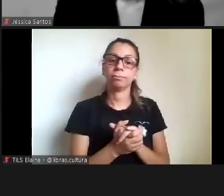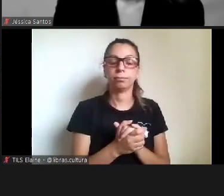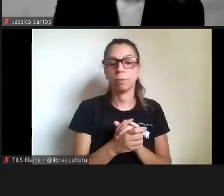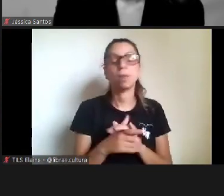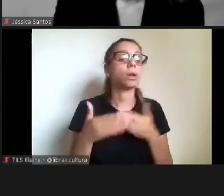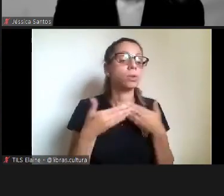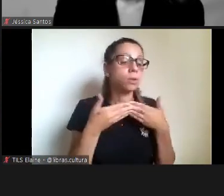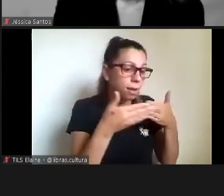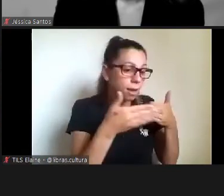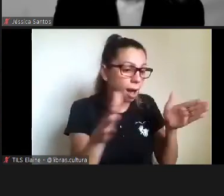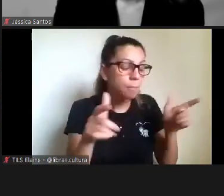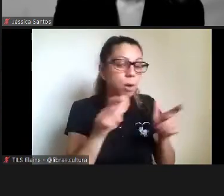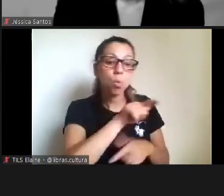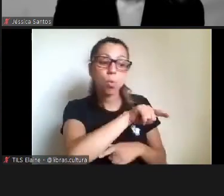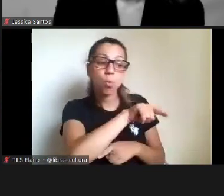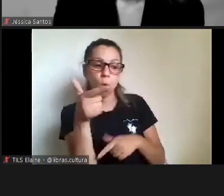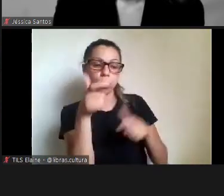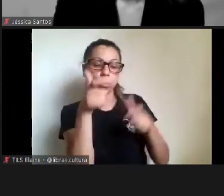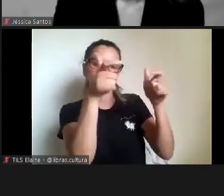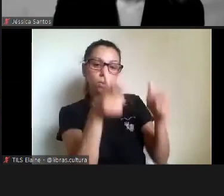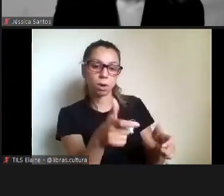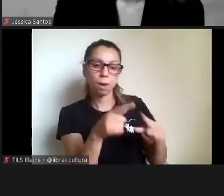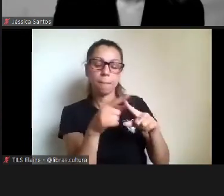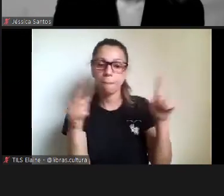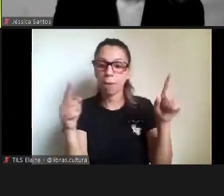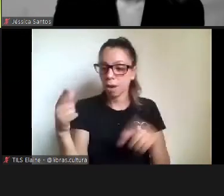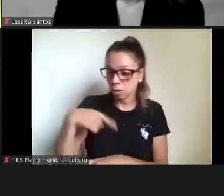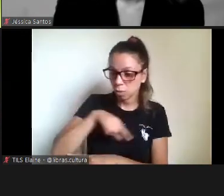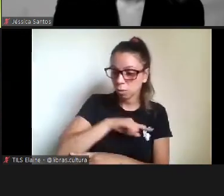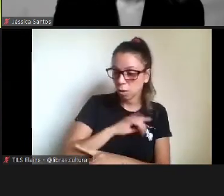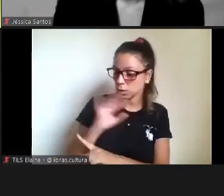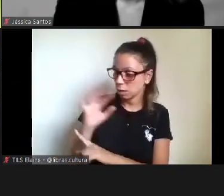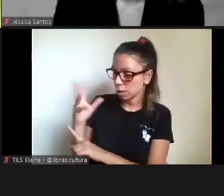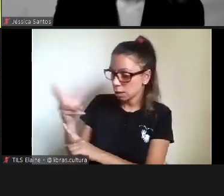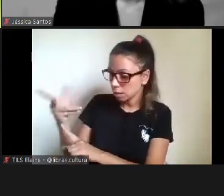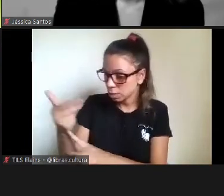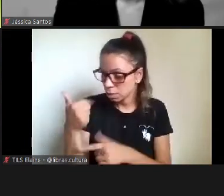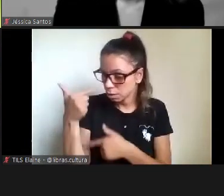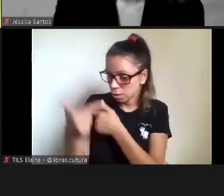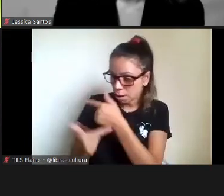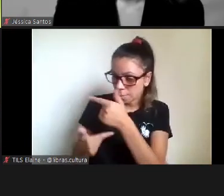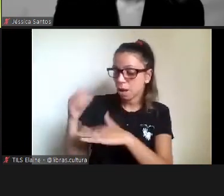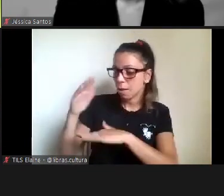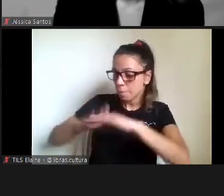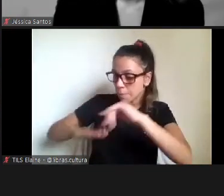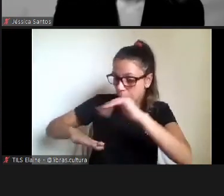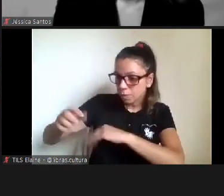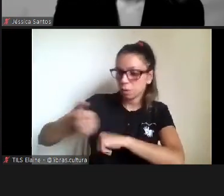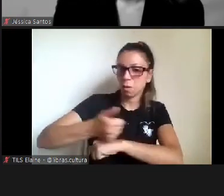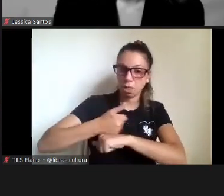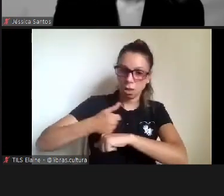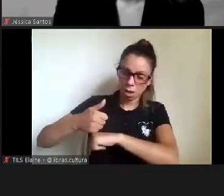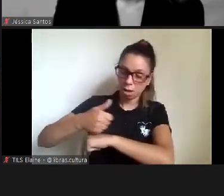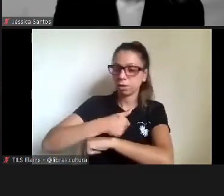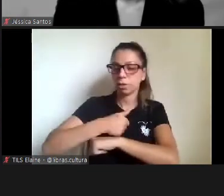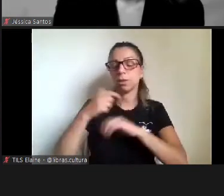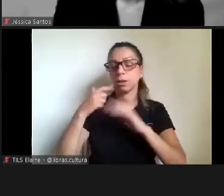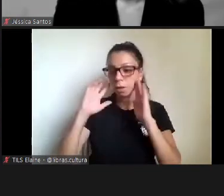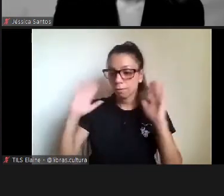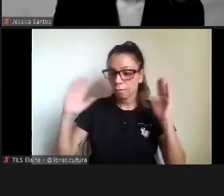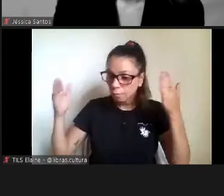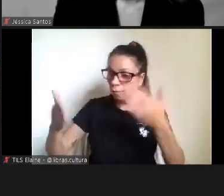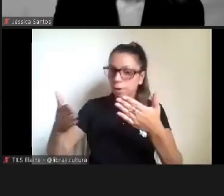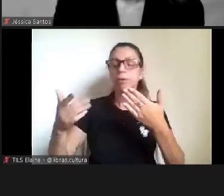lugar, outro lugar. Mas se nós, enquanto artistas, que estamos ali meio que de antena dessas subjetividades,